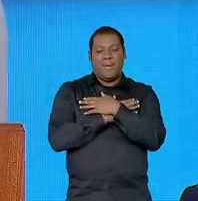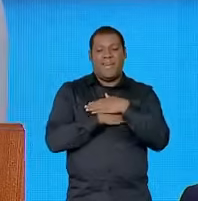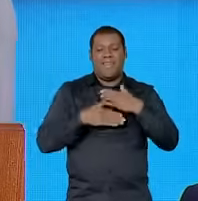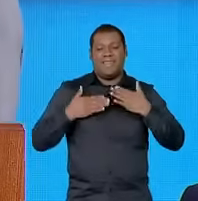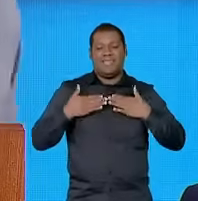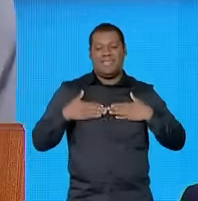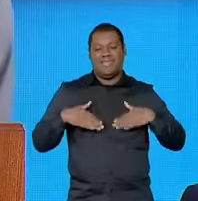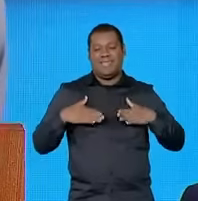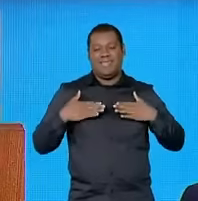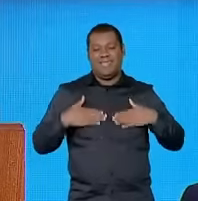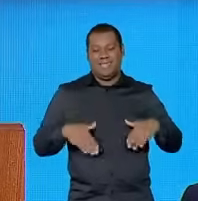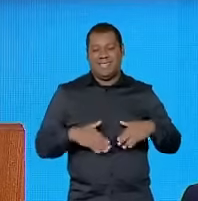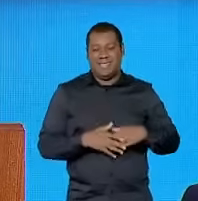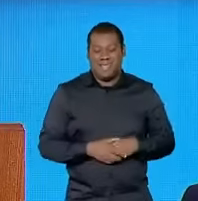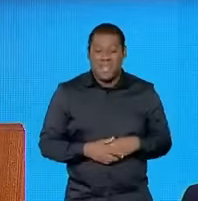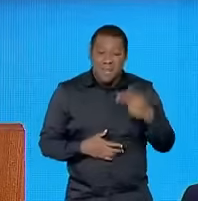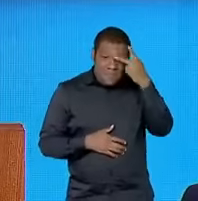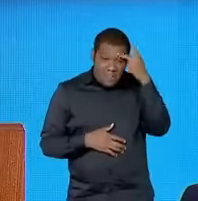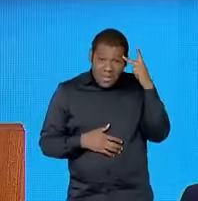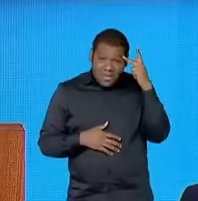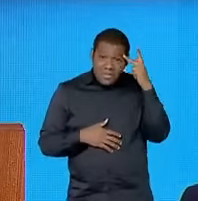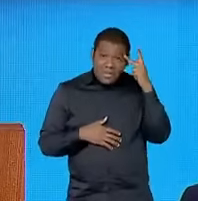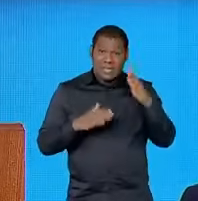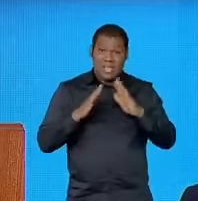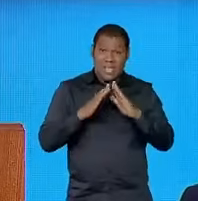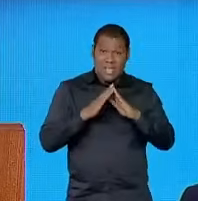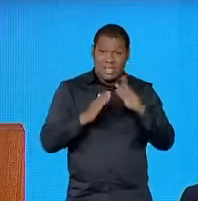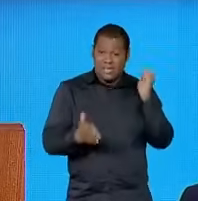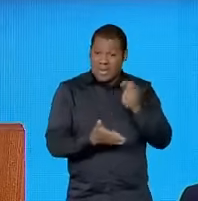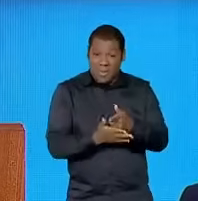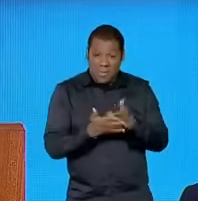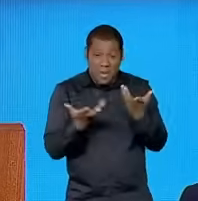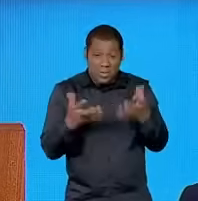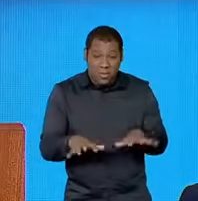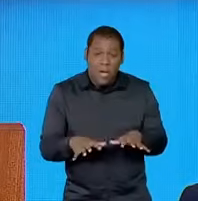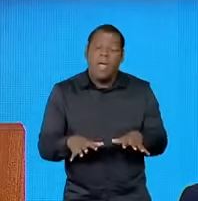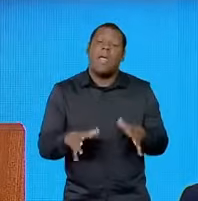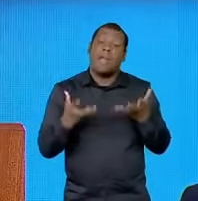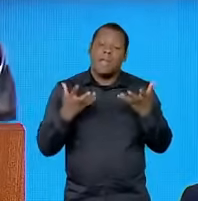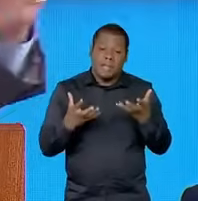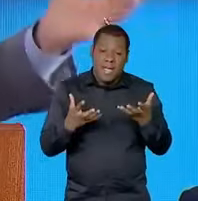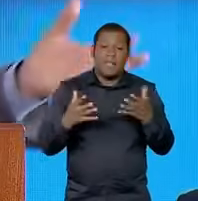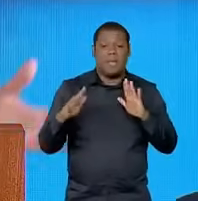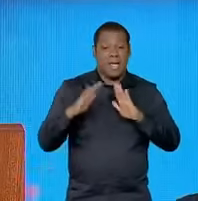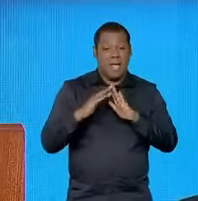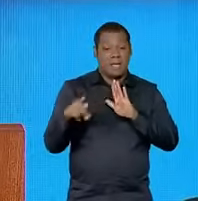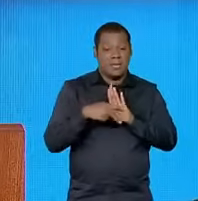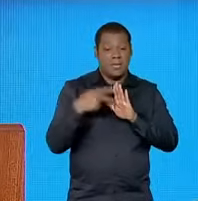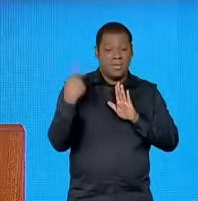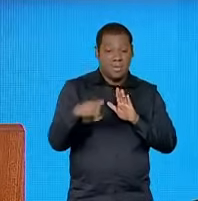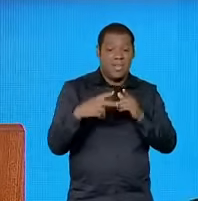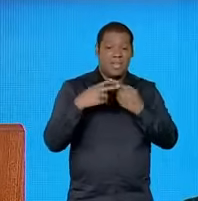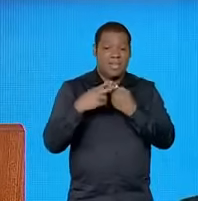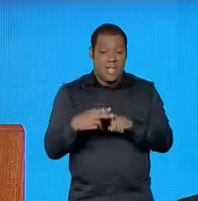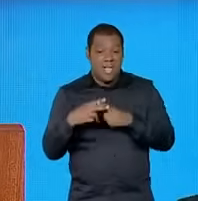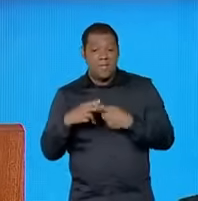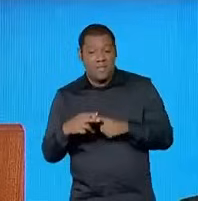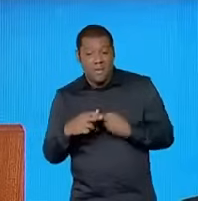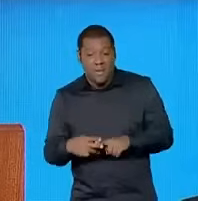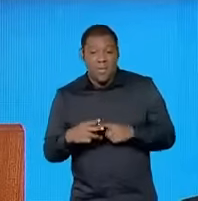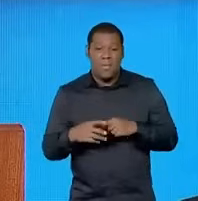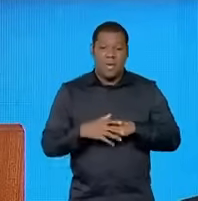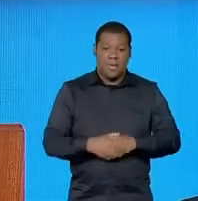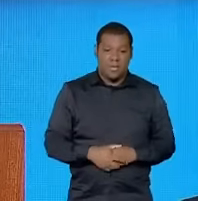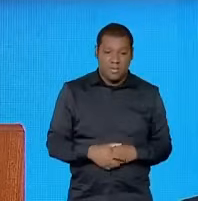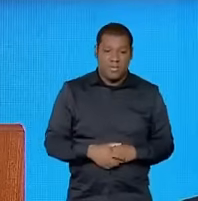e às vezes o cara não quer comprar uma casa, ele quer pegar um empréstimo para poder reformar sua casa, para fazer uma garagem. Ele só tinha